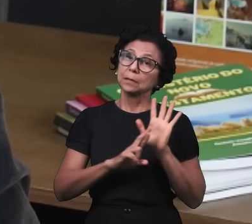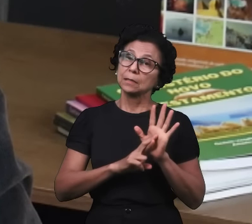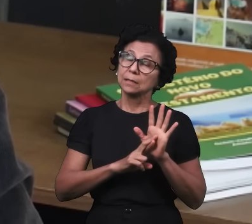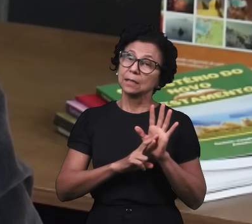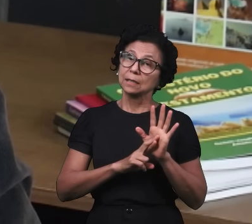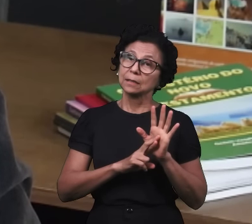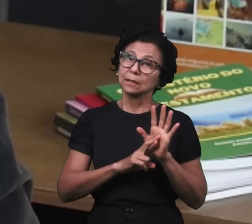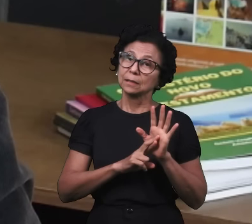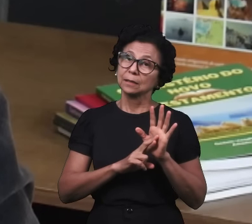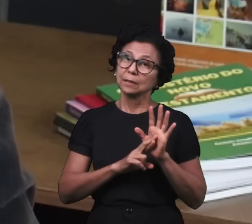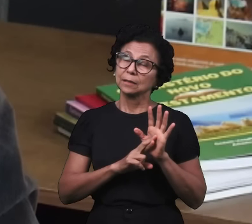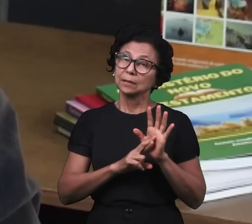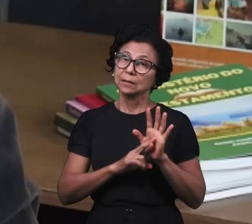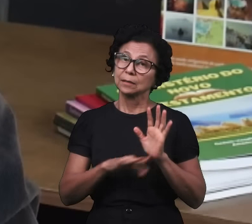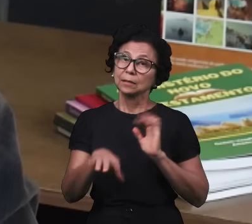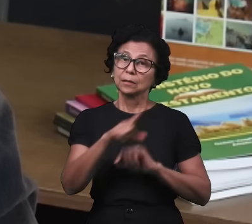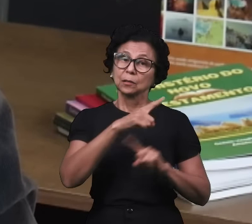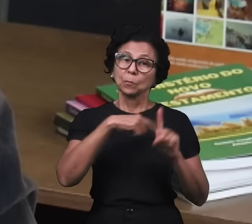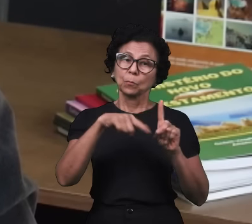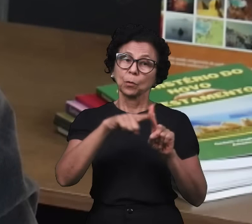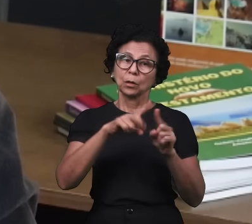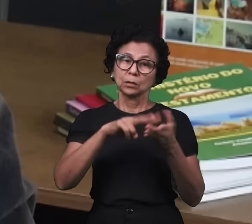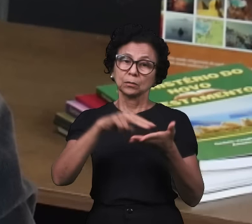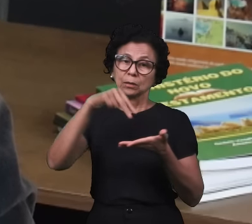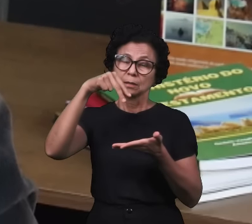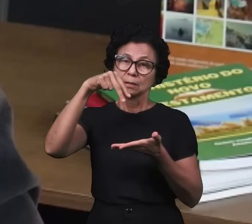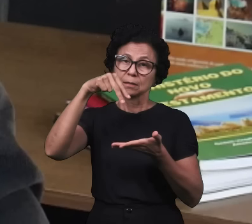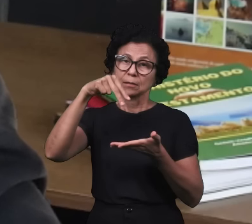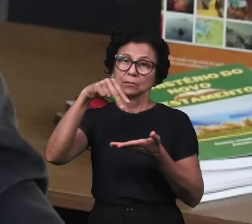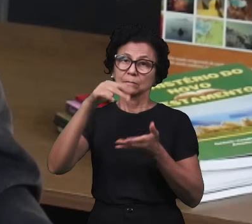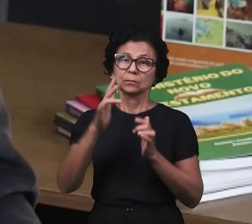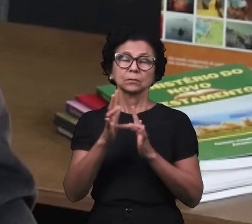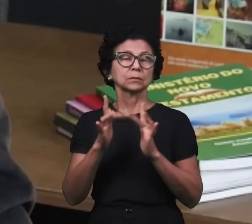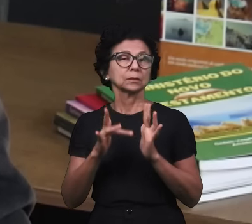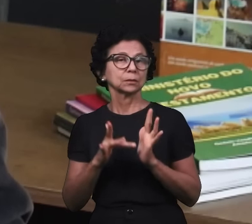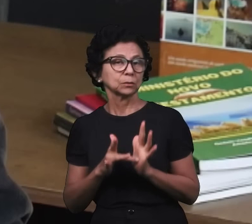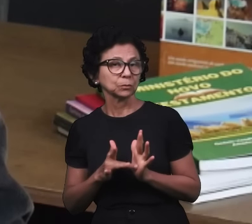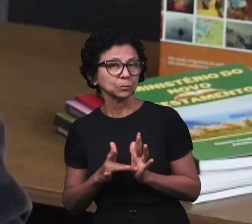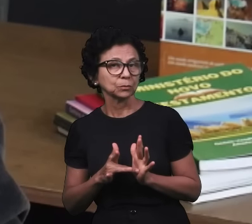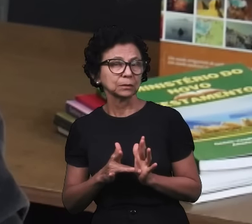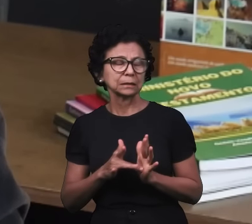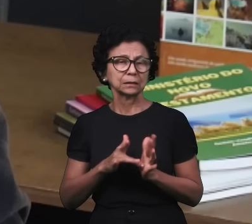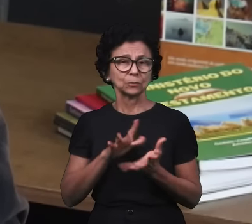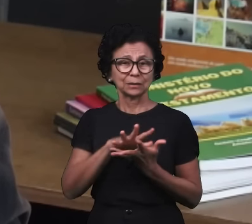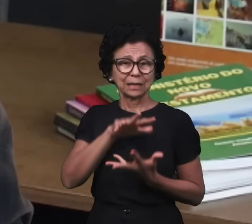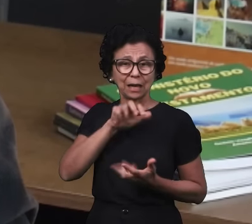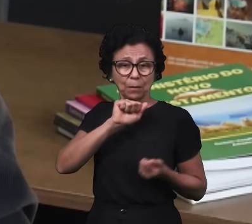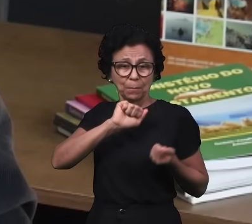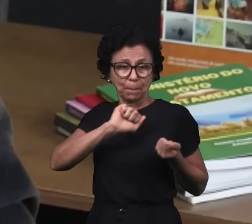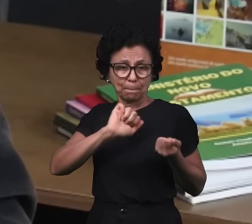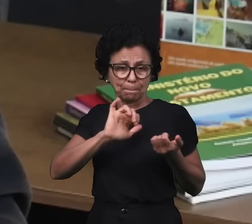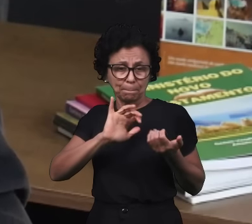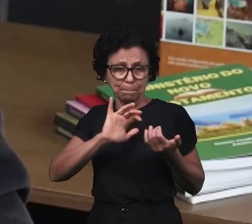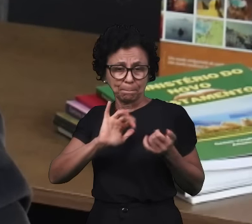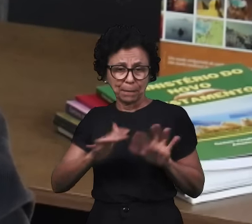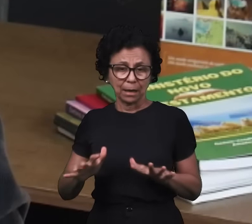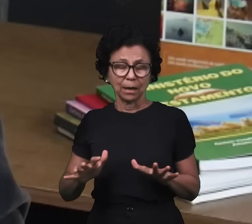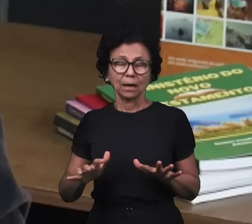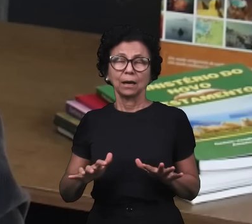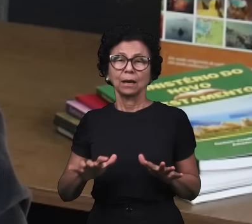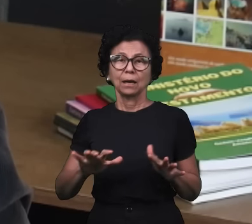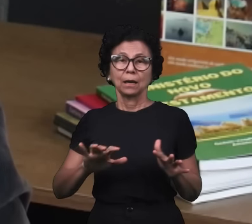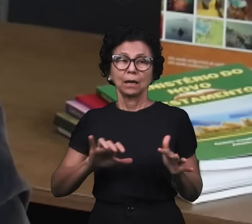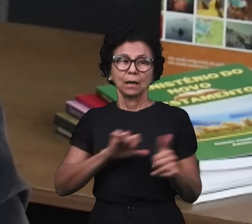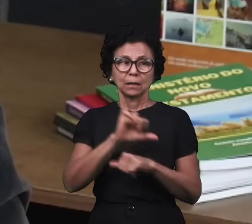Então, esse encontro com Deus, essa intimidade, esse estremecer da alma, ele só se dá por um